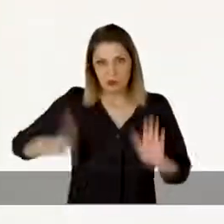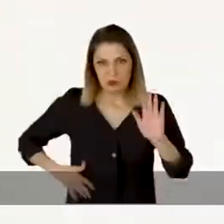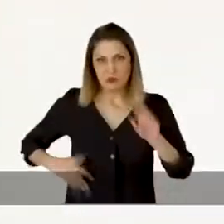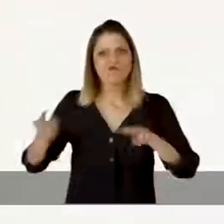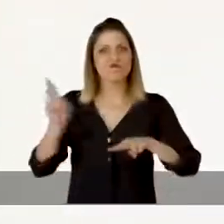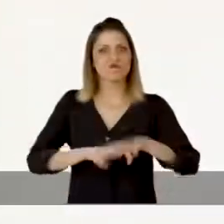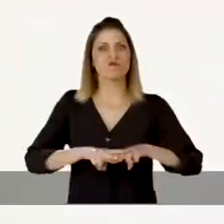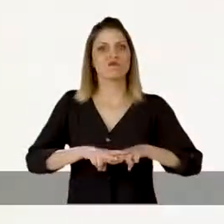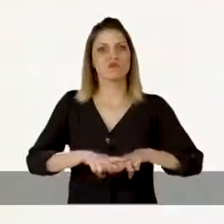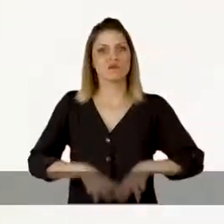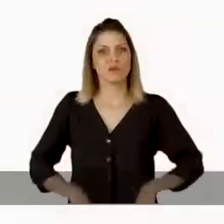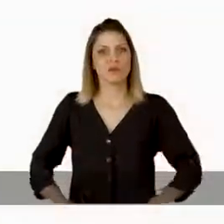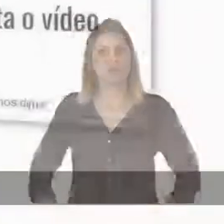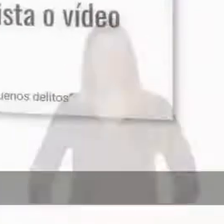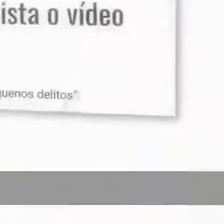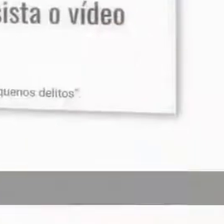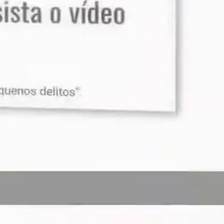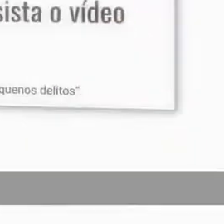Lugar de ladrão é na cadeia.